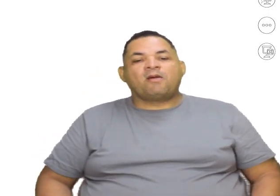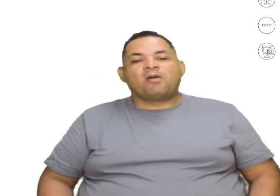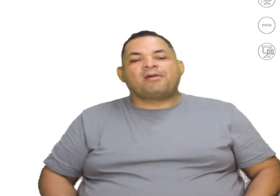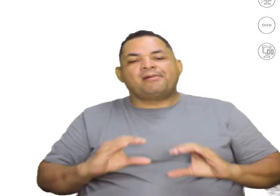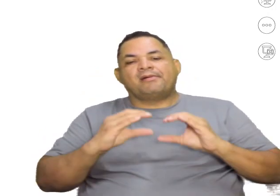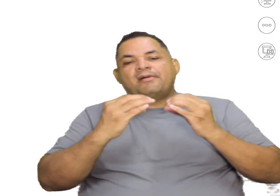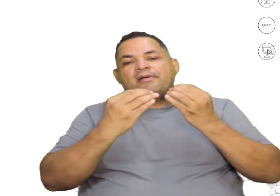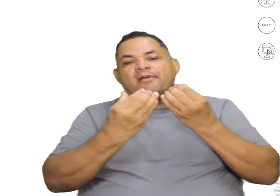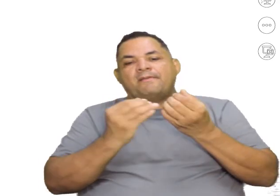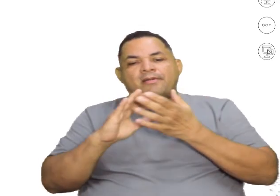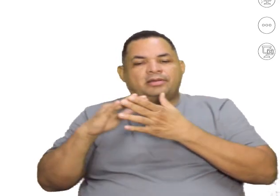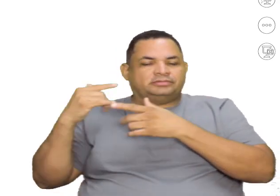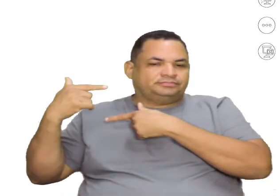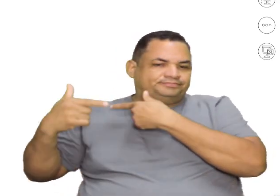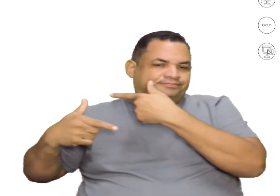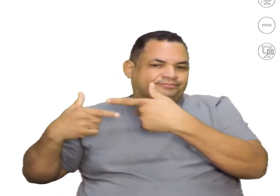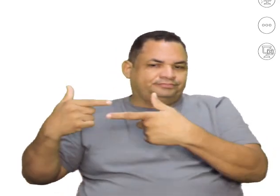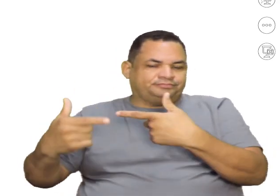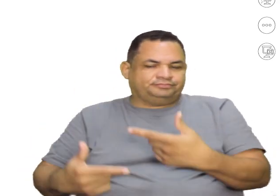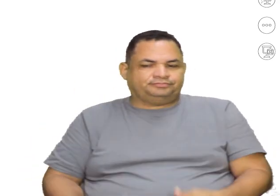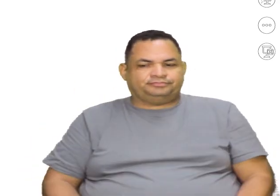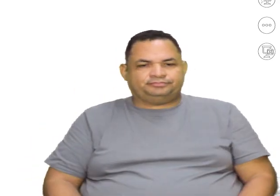As comunidades tradicionais.